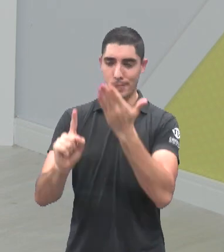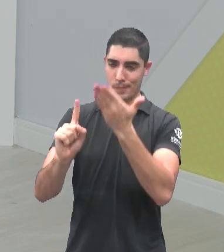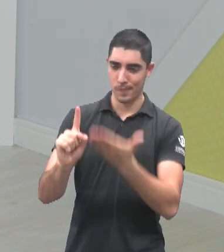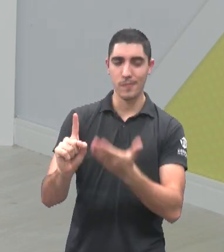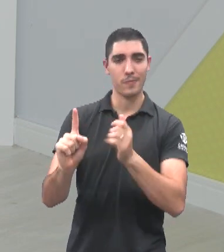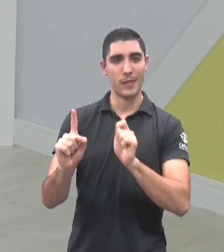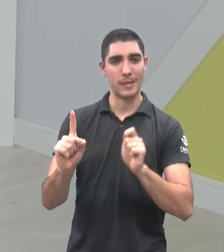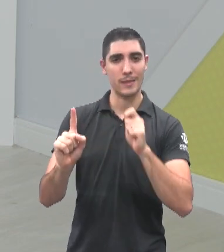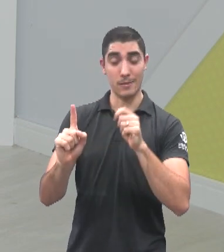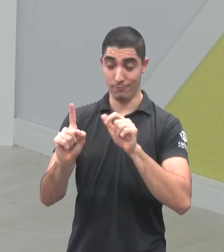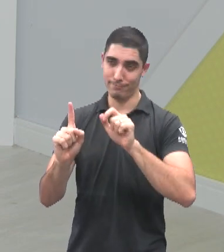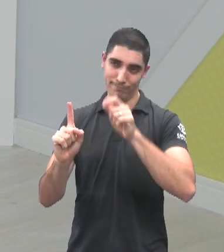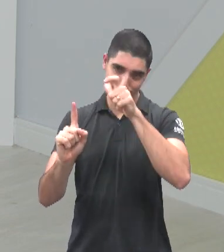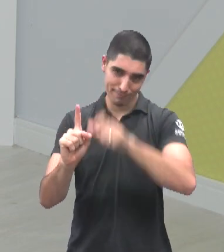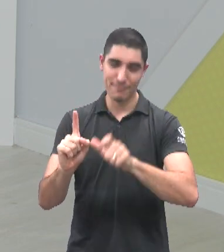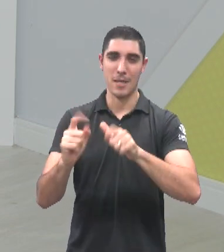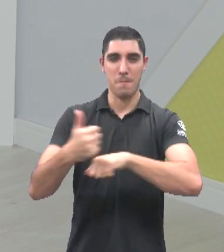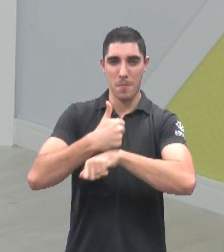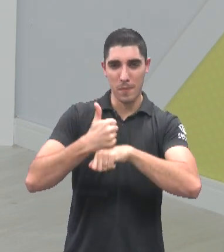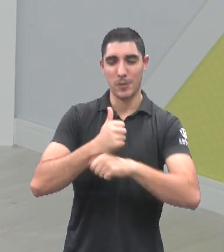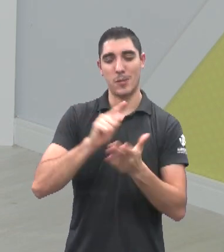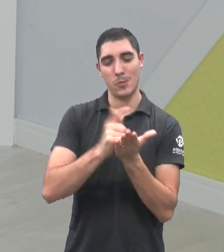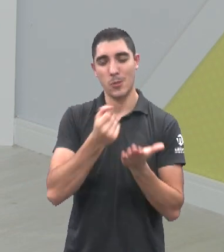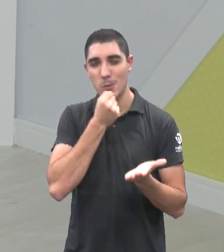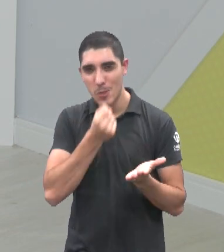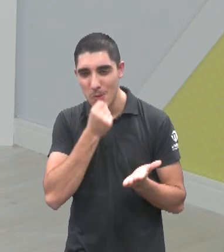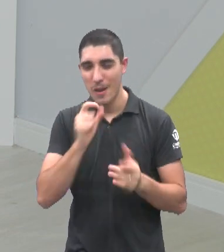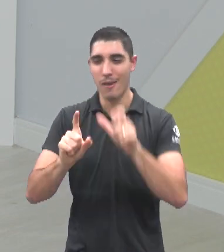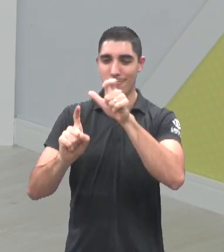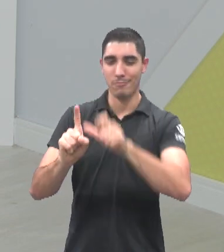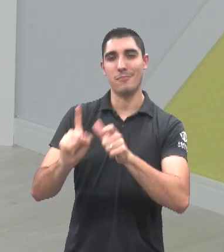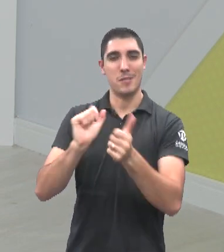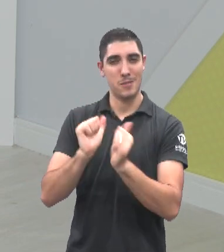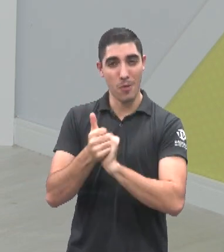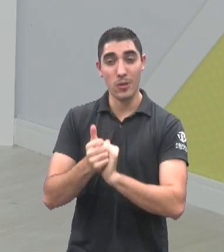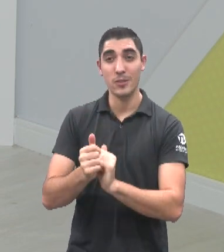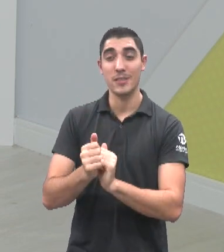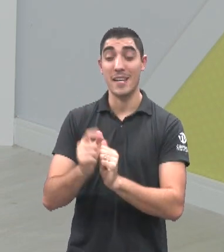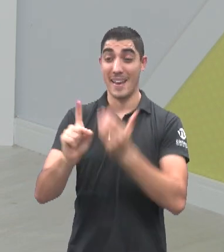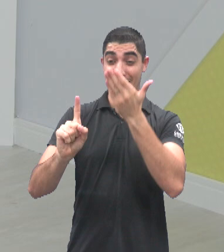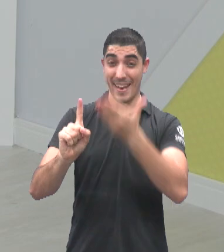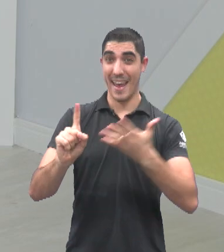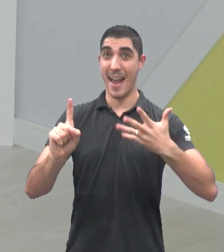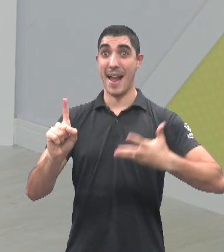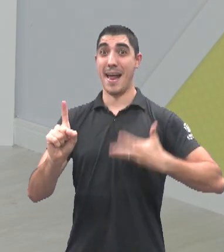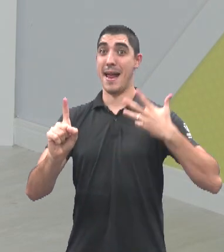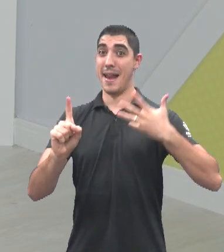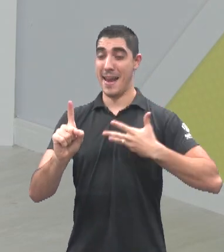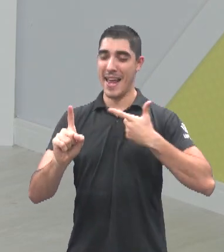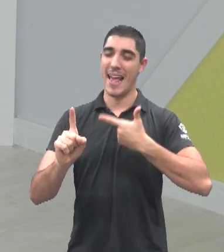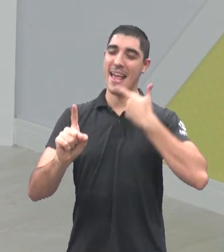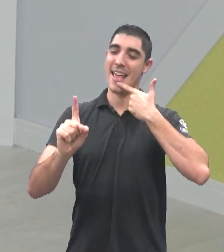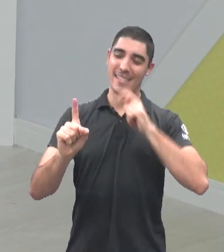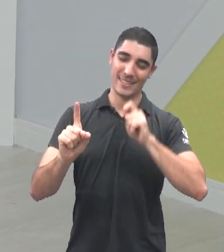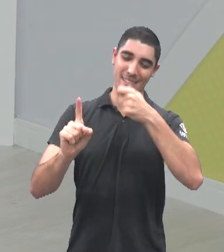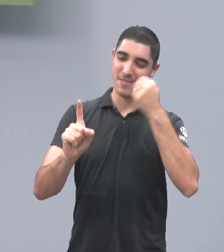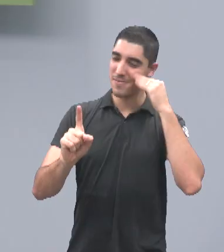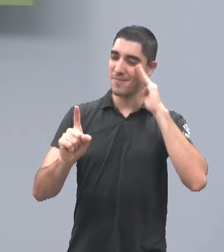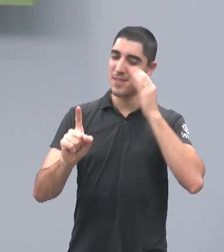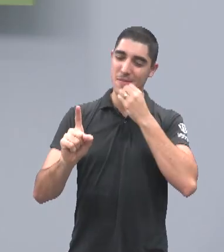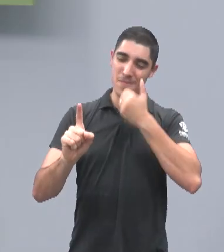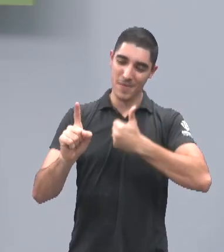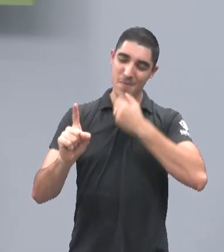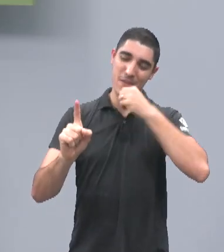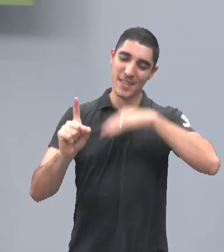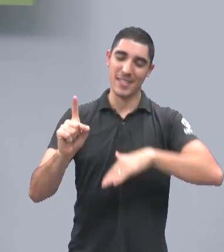ele, jornalista, repórter esportivo, como diz o nosso amigo Marquinhos, tá feliz, hein? Bruno Castilho, tudo bem, Brunão? Boa tarde. Boa